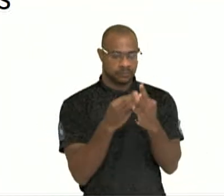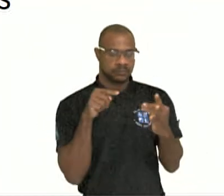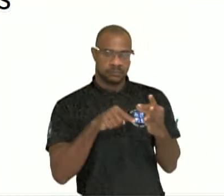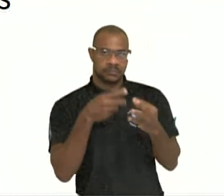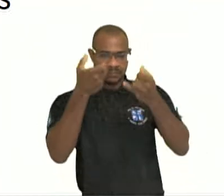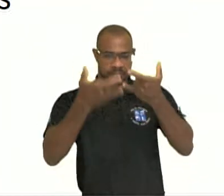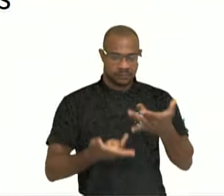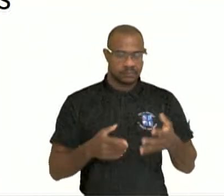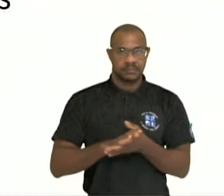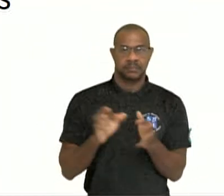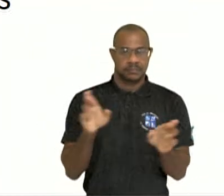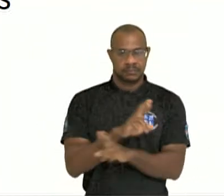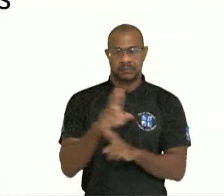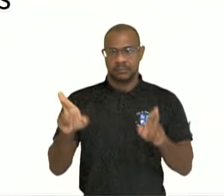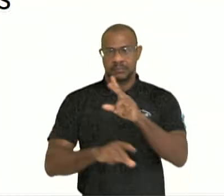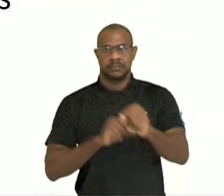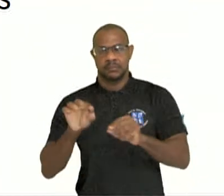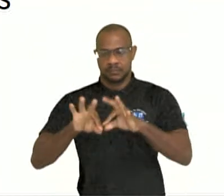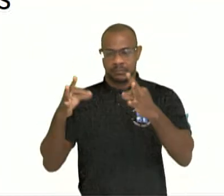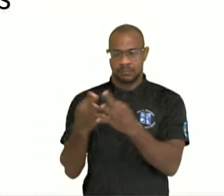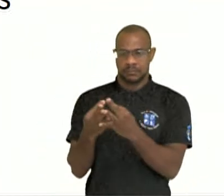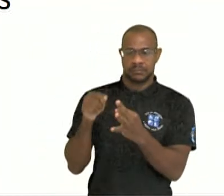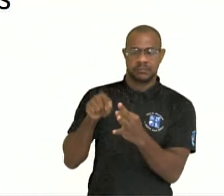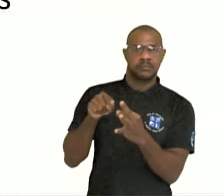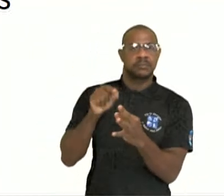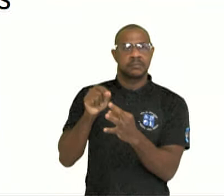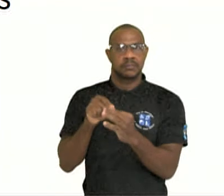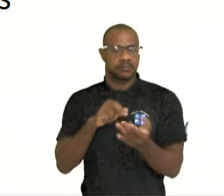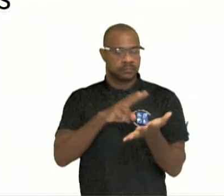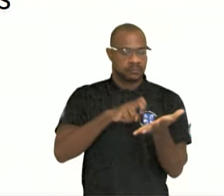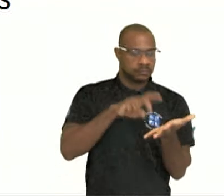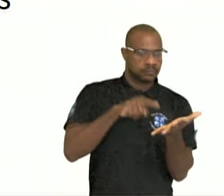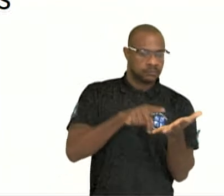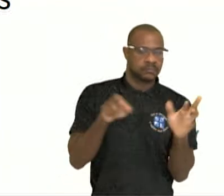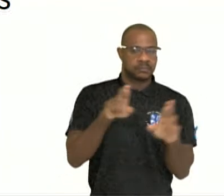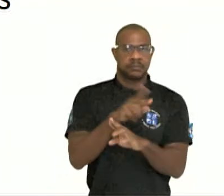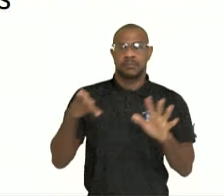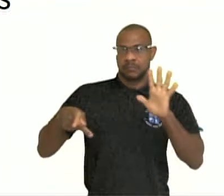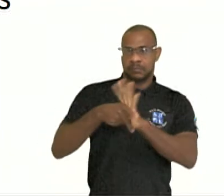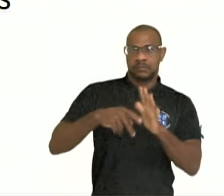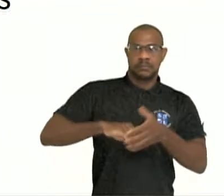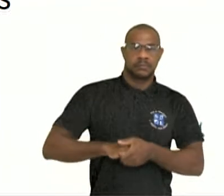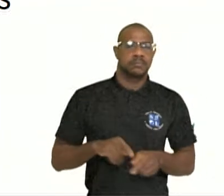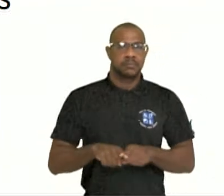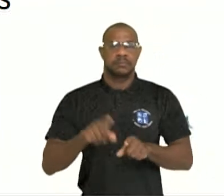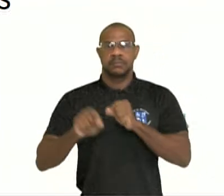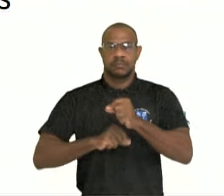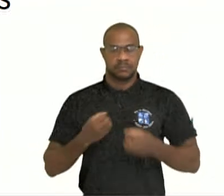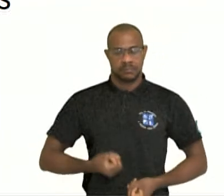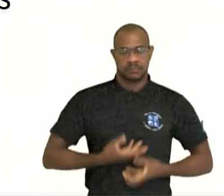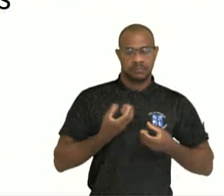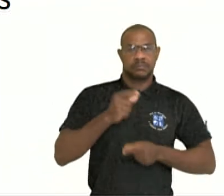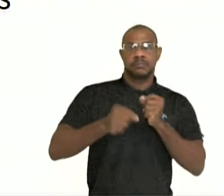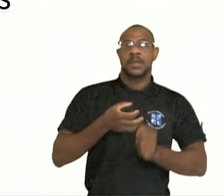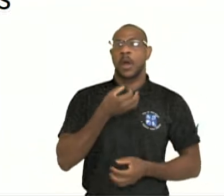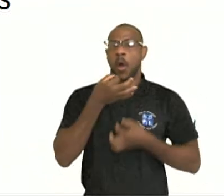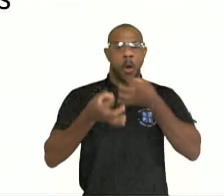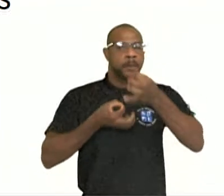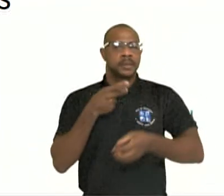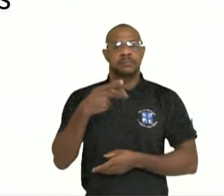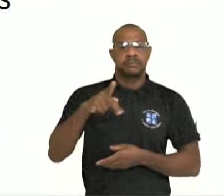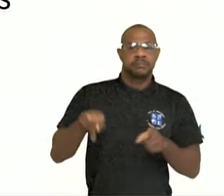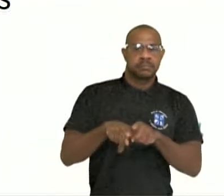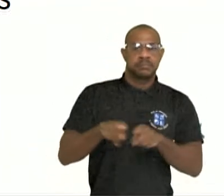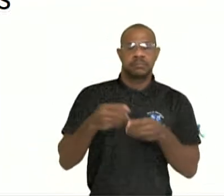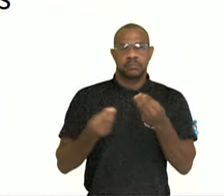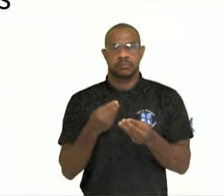vamos associar as relações familiares com o vocabulário apropriado e vamos expressar a sua opinião com a